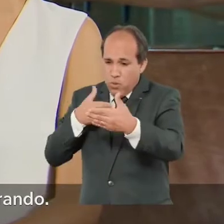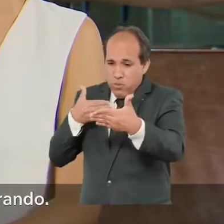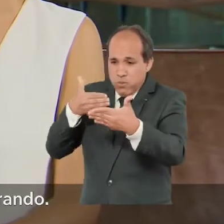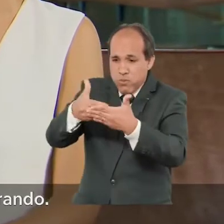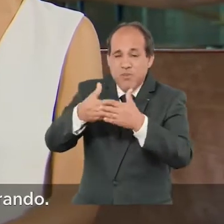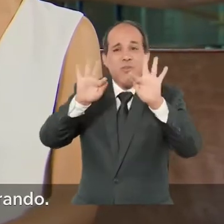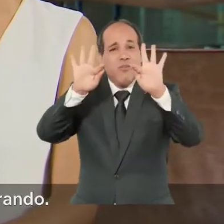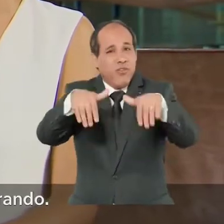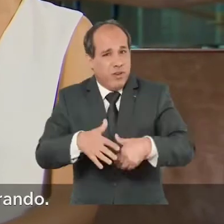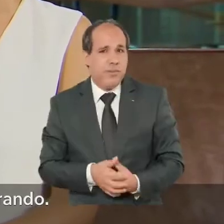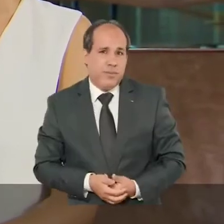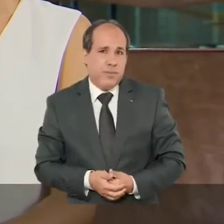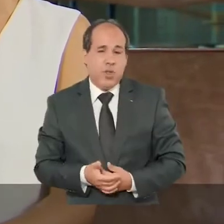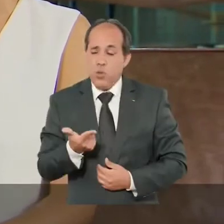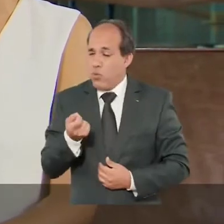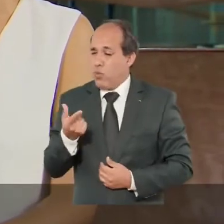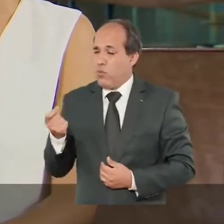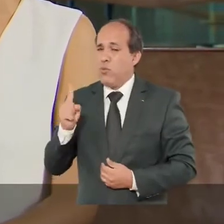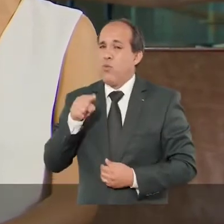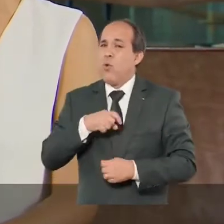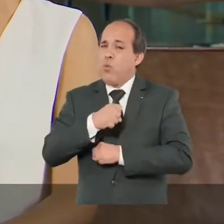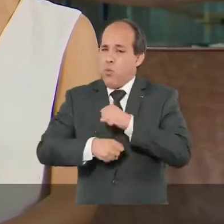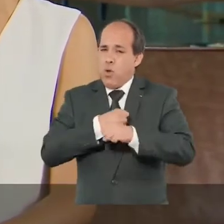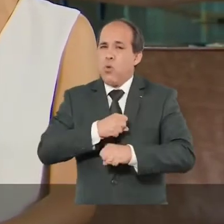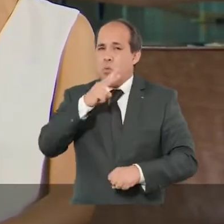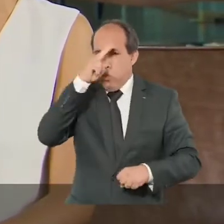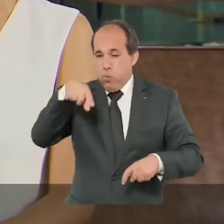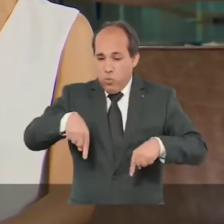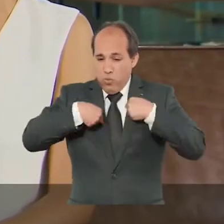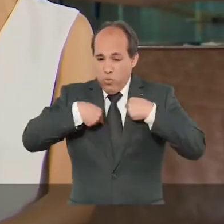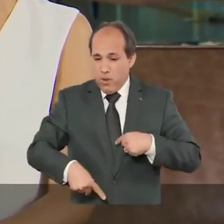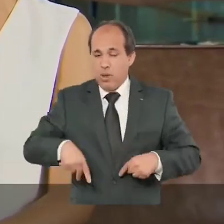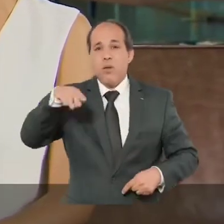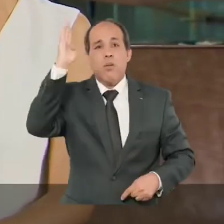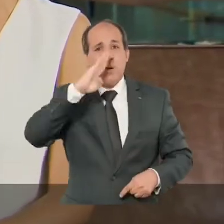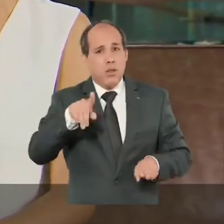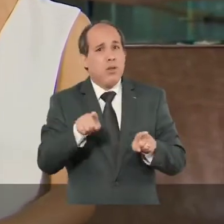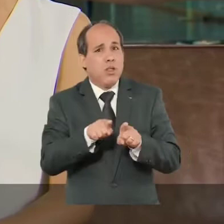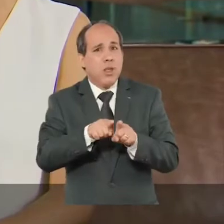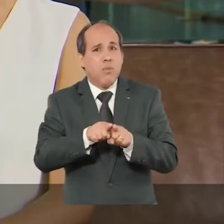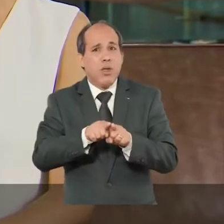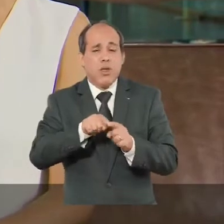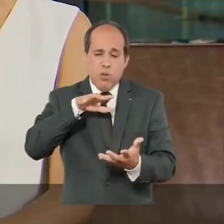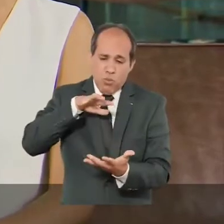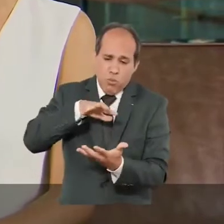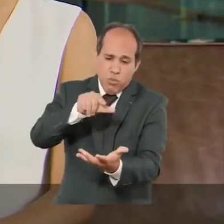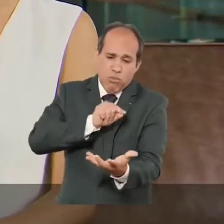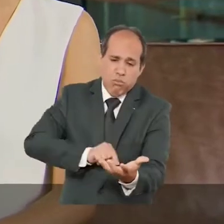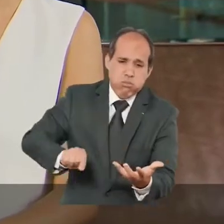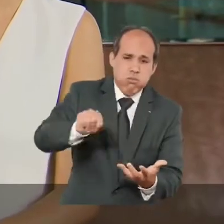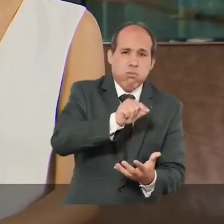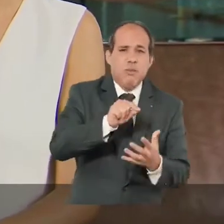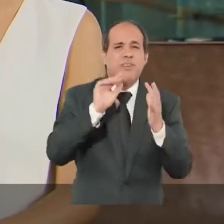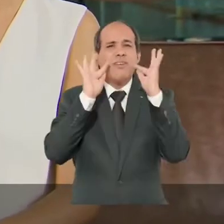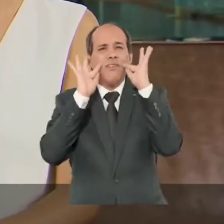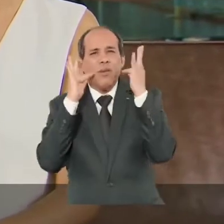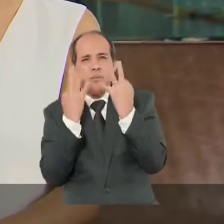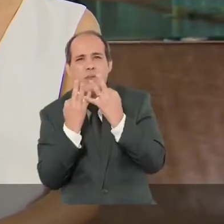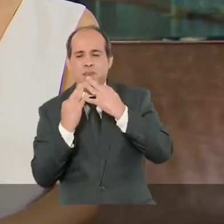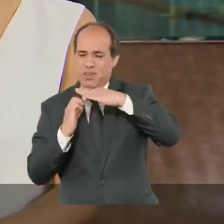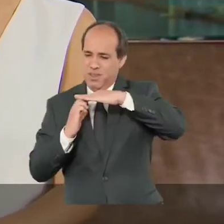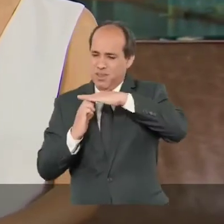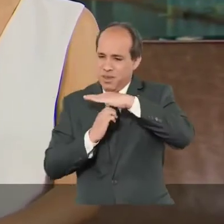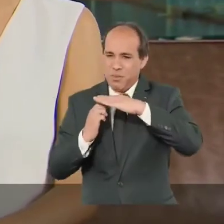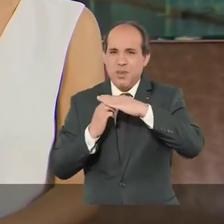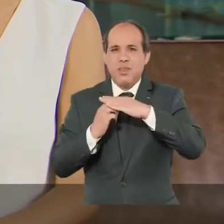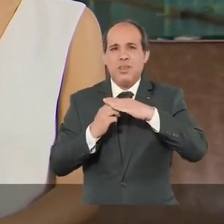este ano que está se encerrando 2020 foi um ano de grandes desafios para o nosso Brasil e para o mundo as famílias